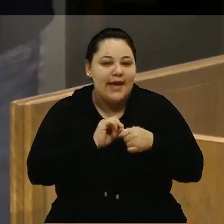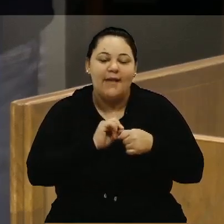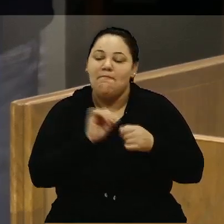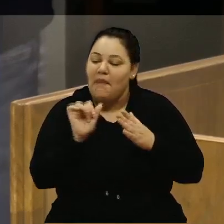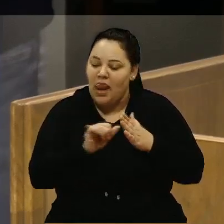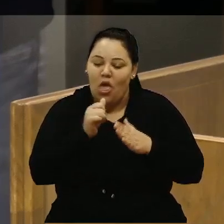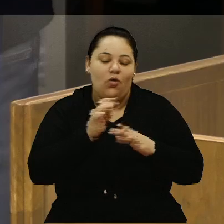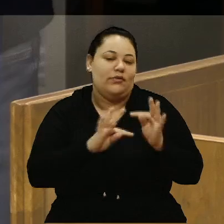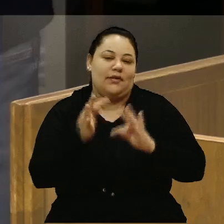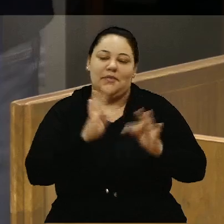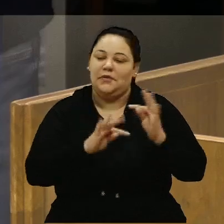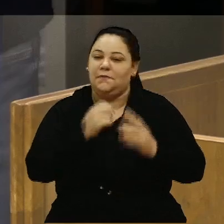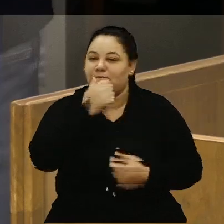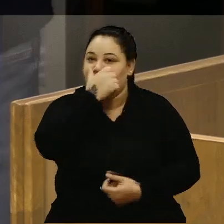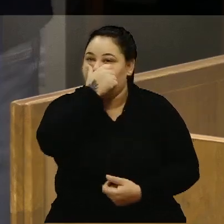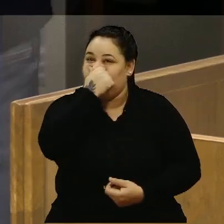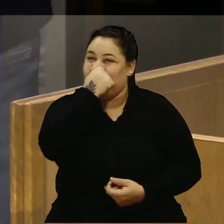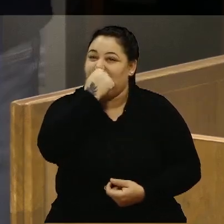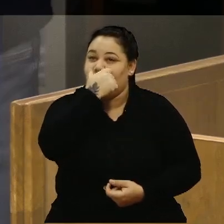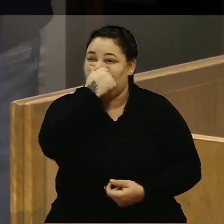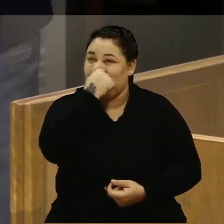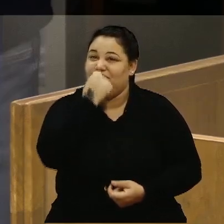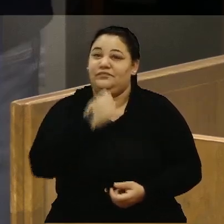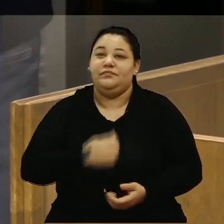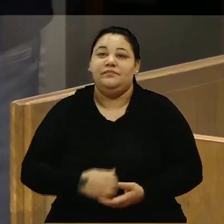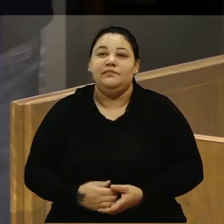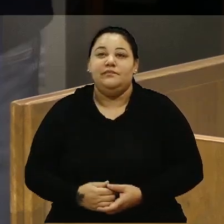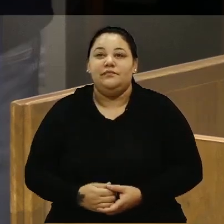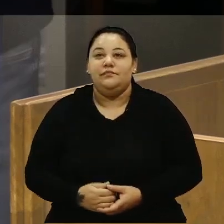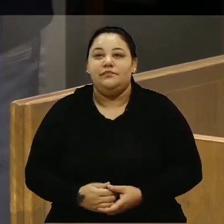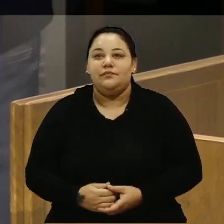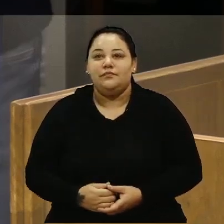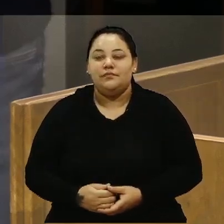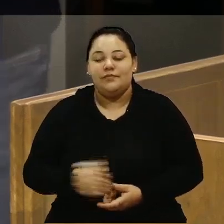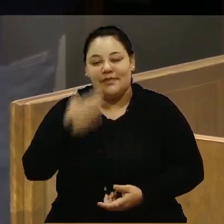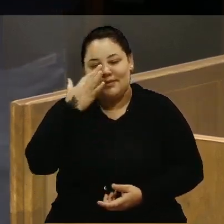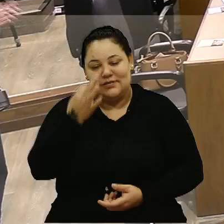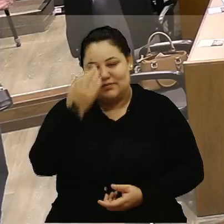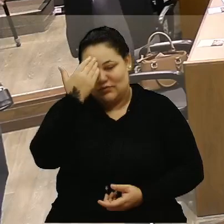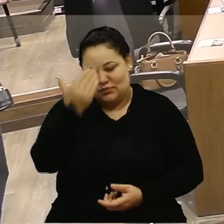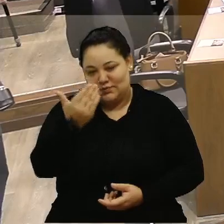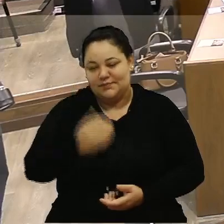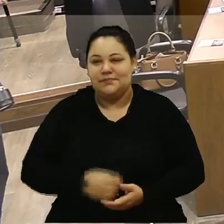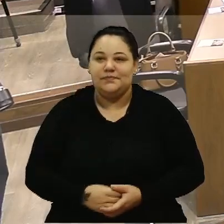ele vai ser. Obrigada pela atenção de todos.